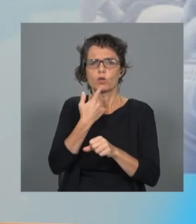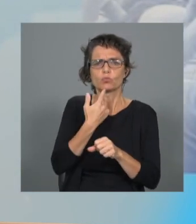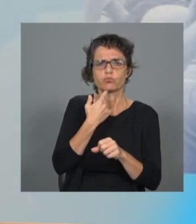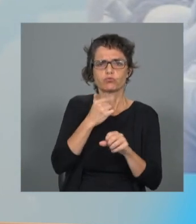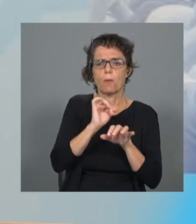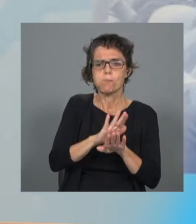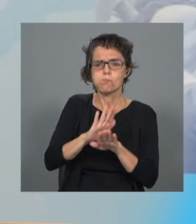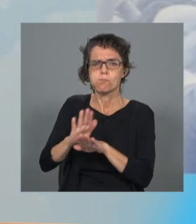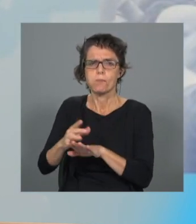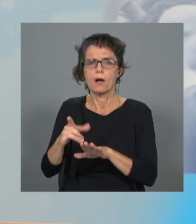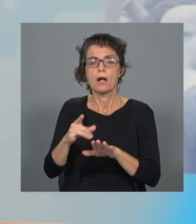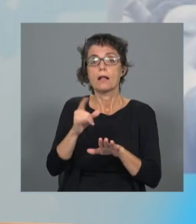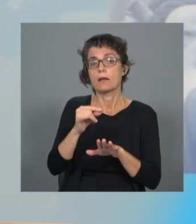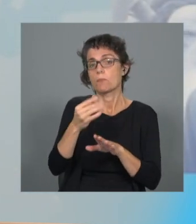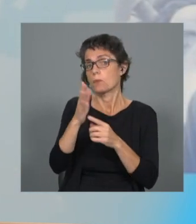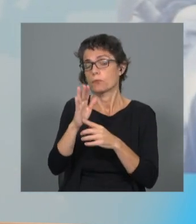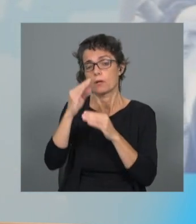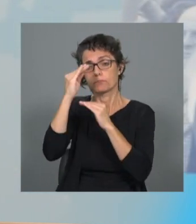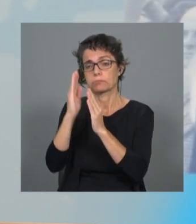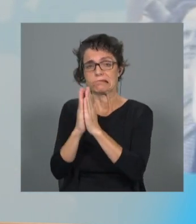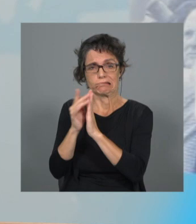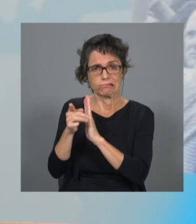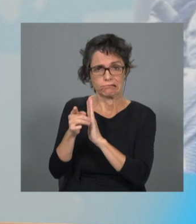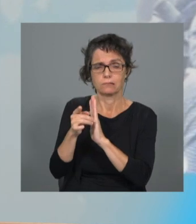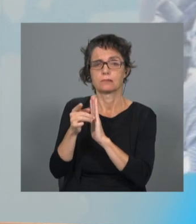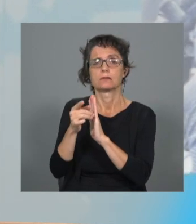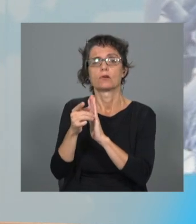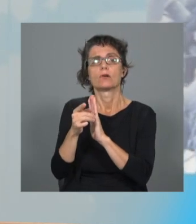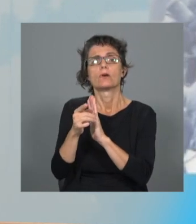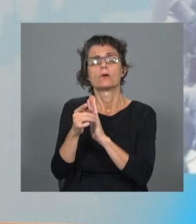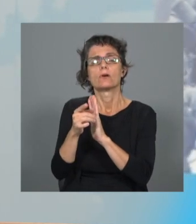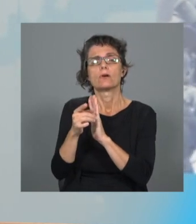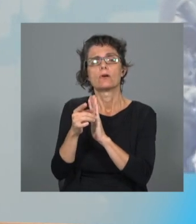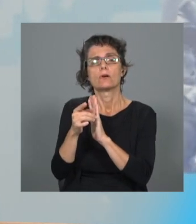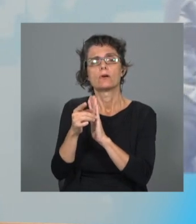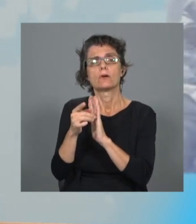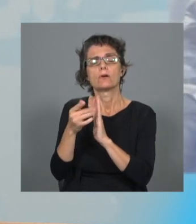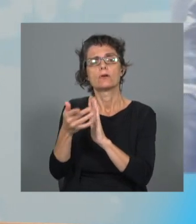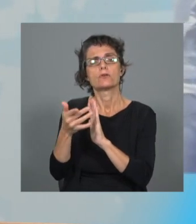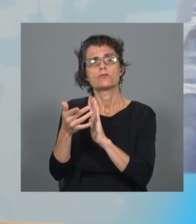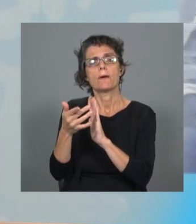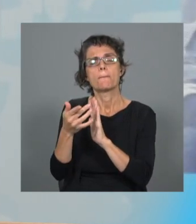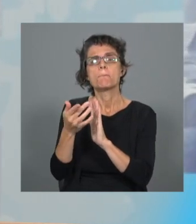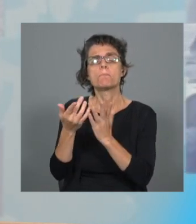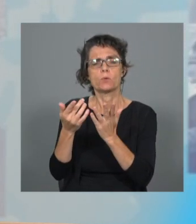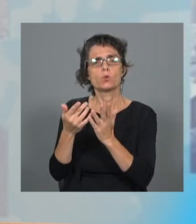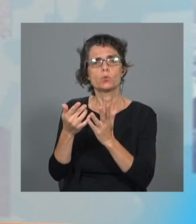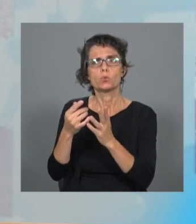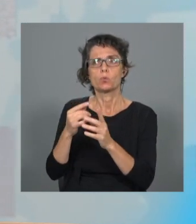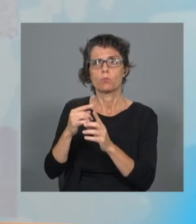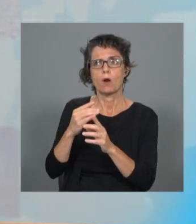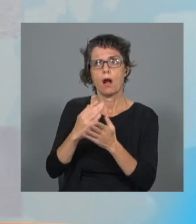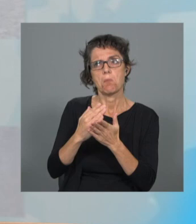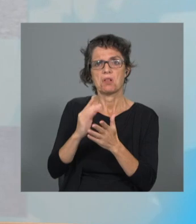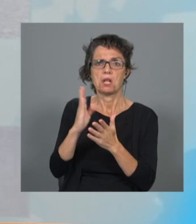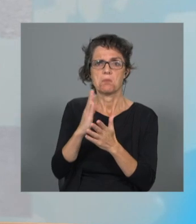embora as catequeses, segundo a indicação da própria Diocese de Lisboa, do Patriarcado de Lisboa, as catequeses a meio do ano puderam retomar